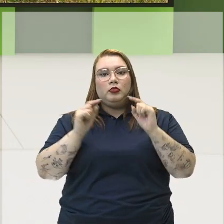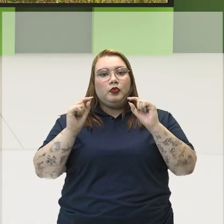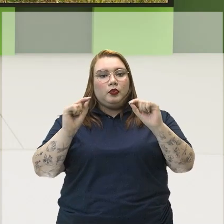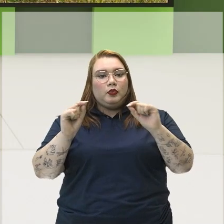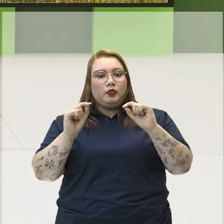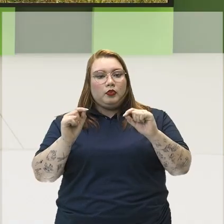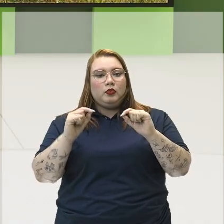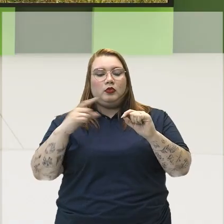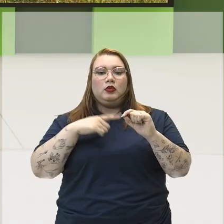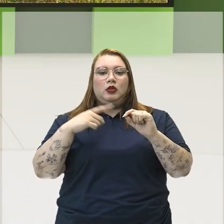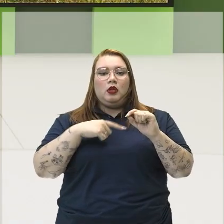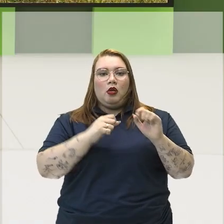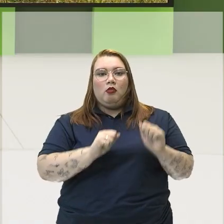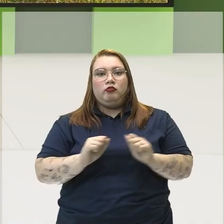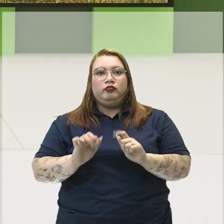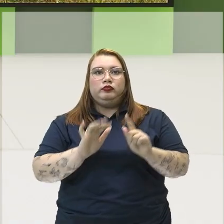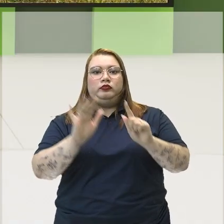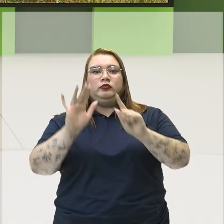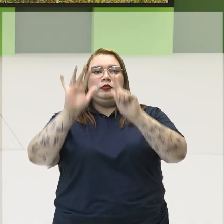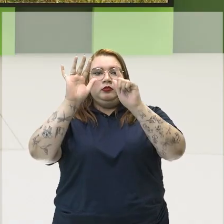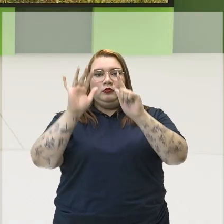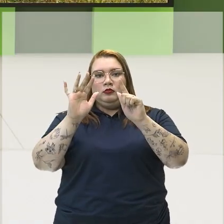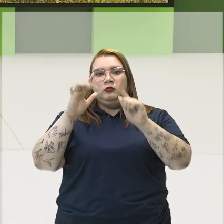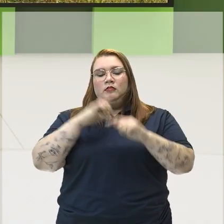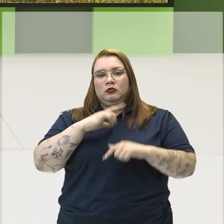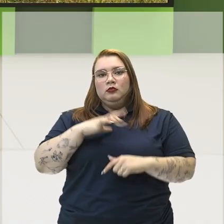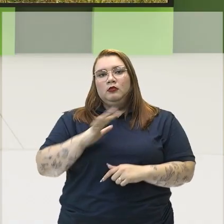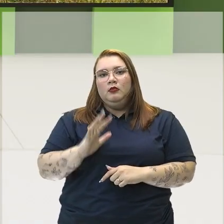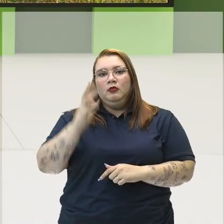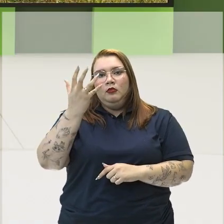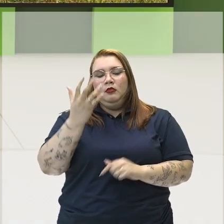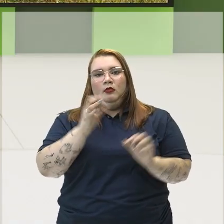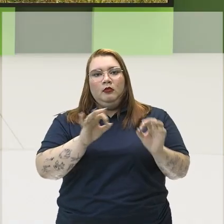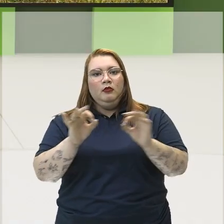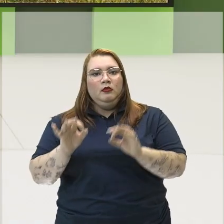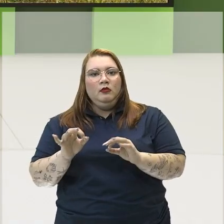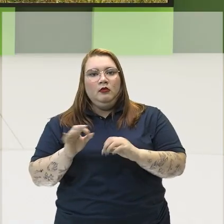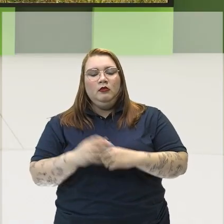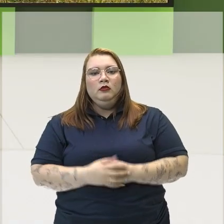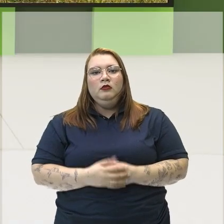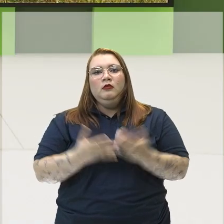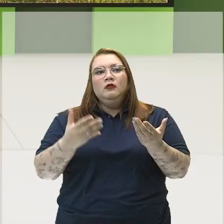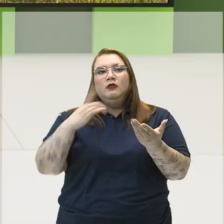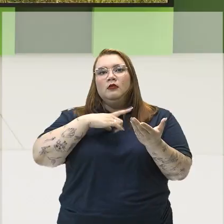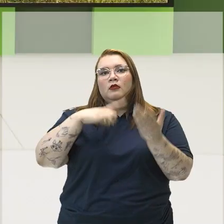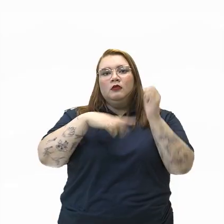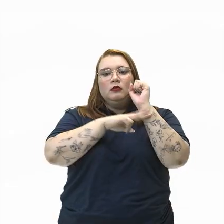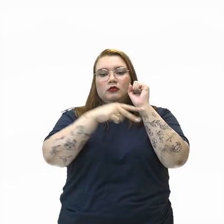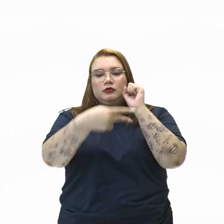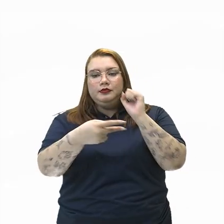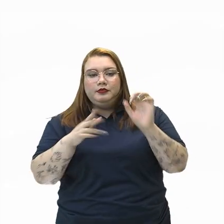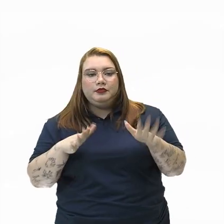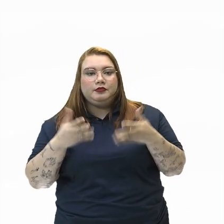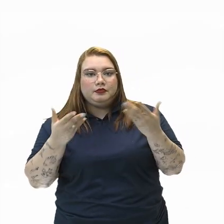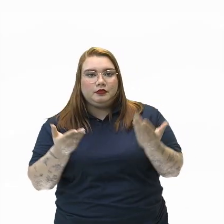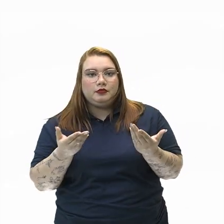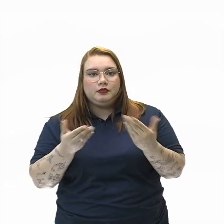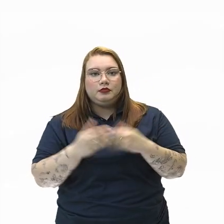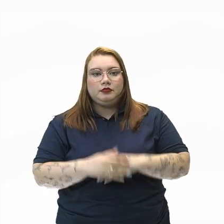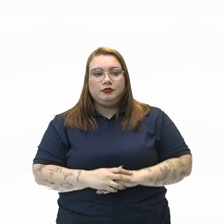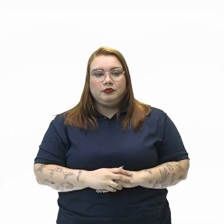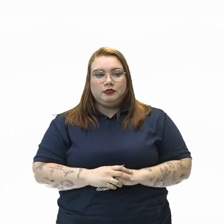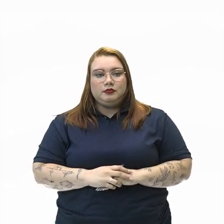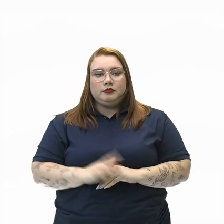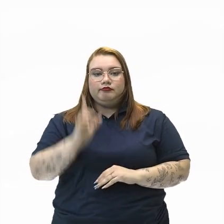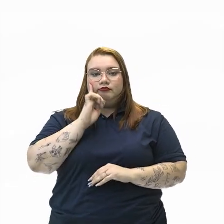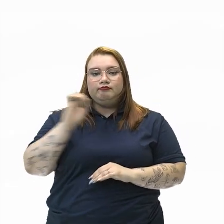liberação que vai intensificar a quantidade de gases que são poluentes na atmosfera. E o que a gente tem como consequência? Olha só,